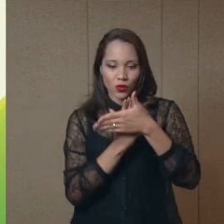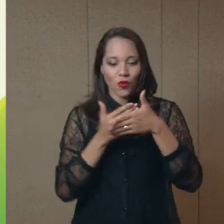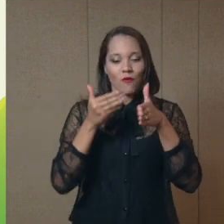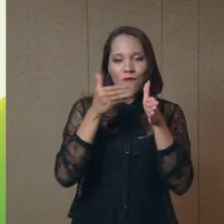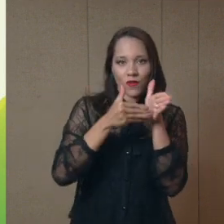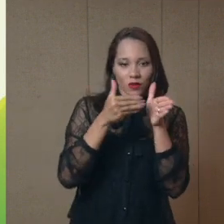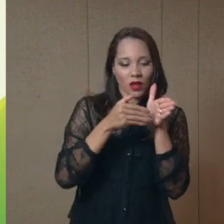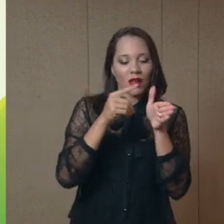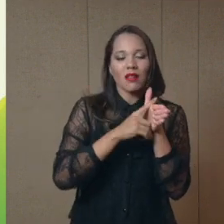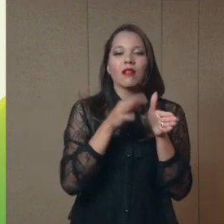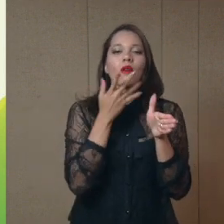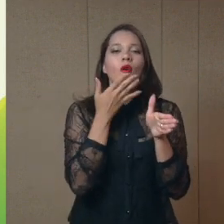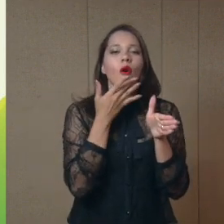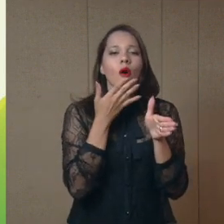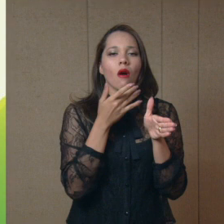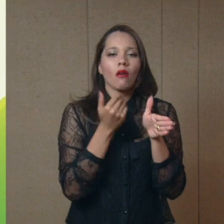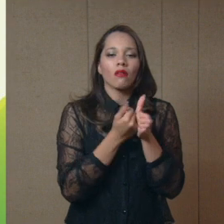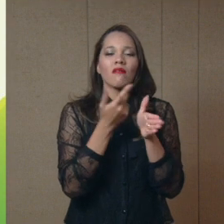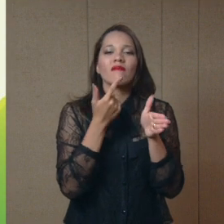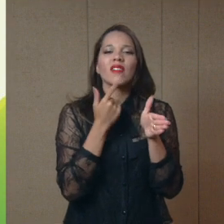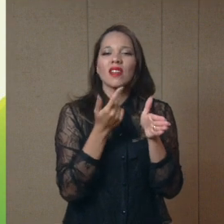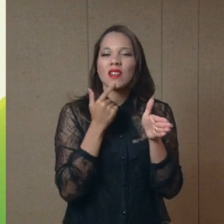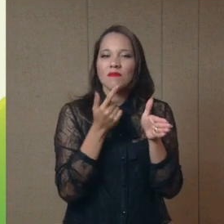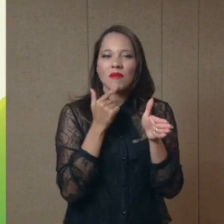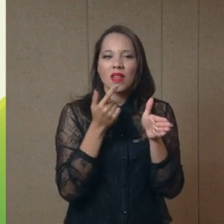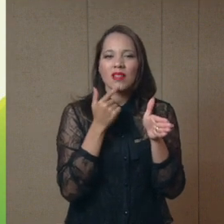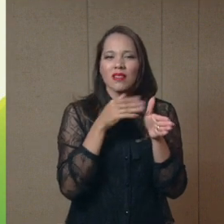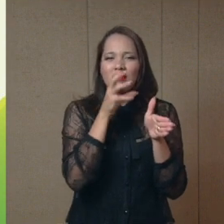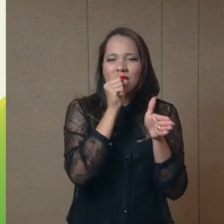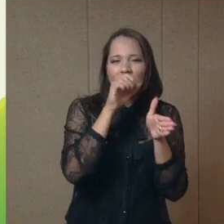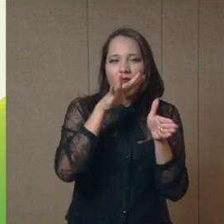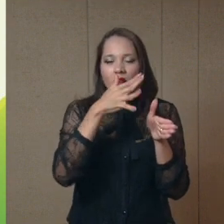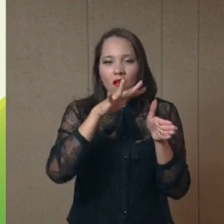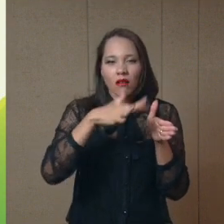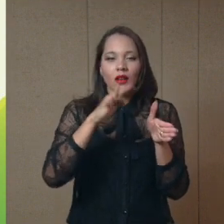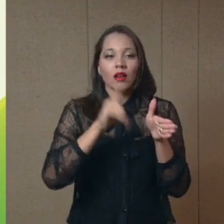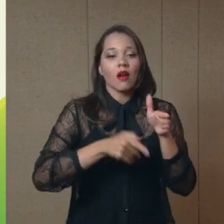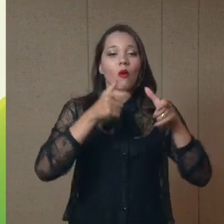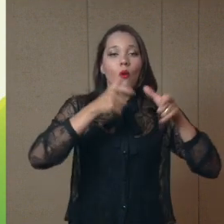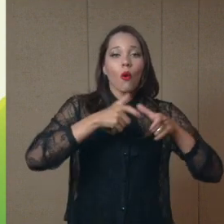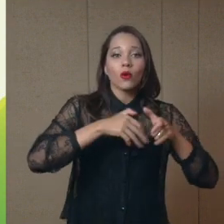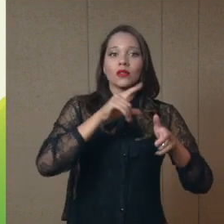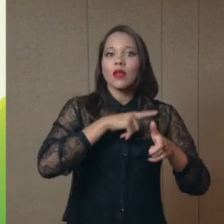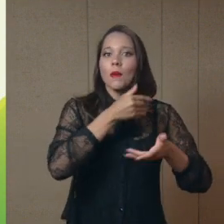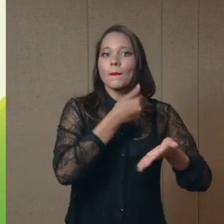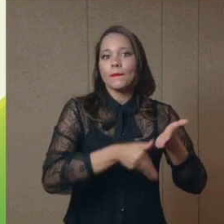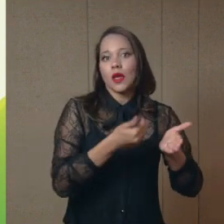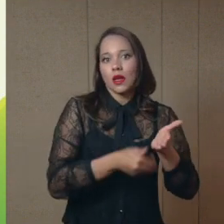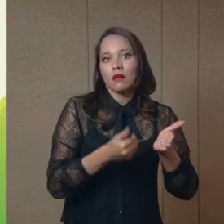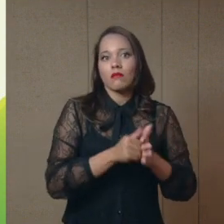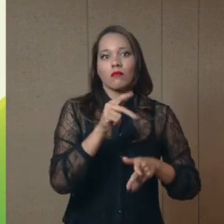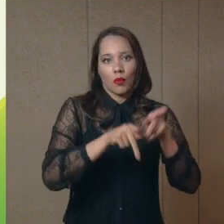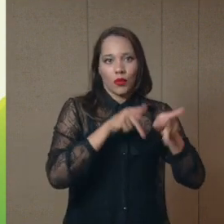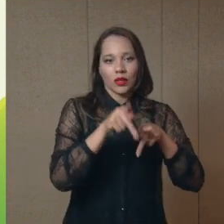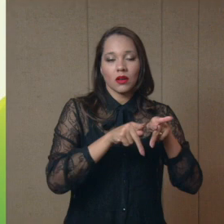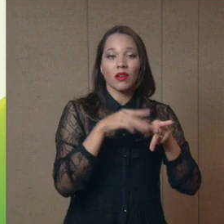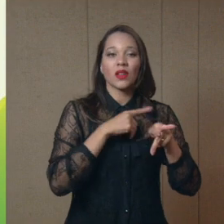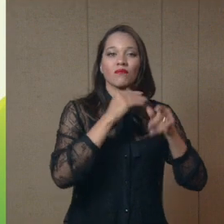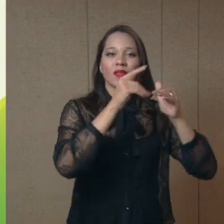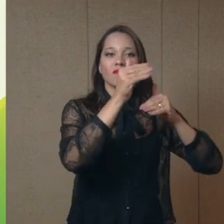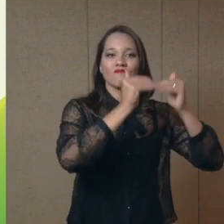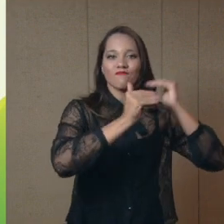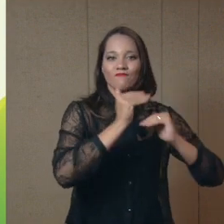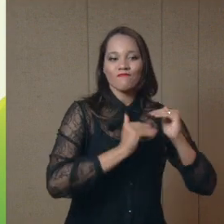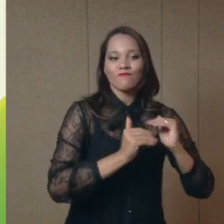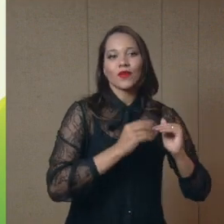também essa cor mais avermelhada laranjada é aonde a nós temos perda populacional então há um decréscimo